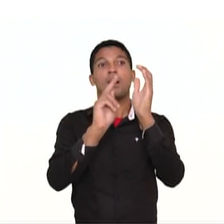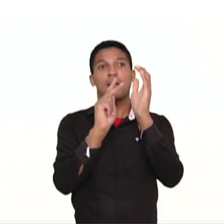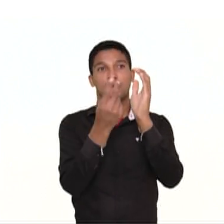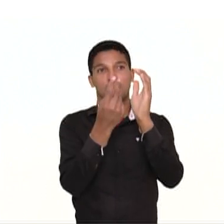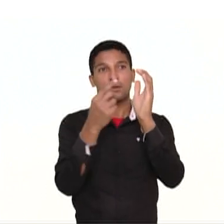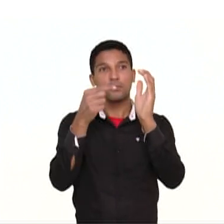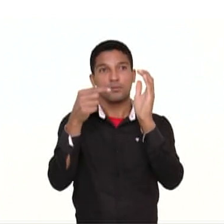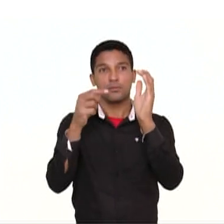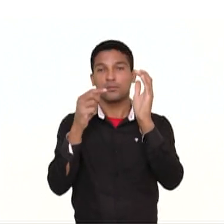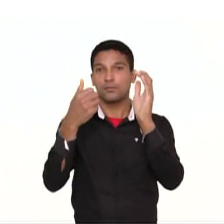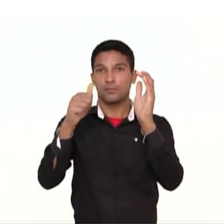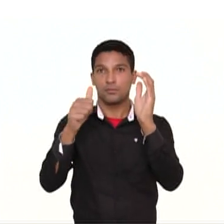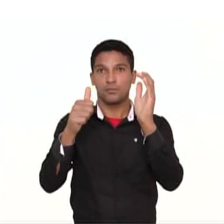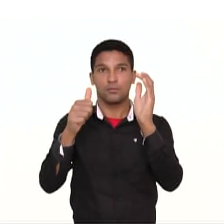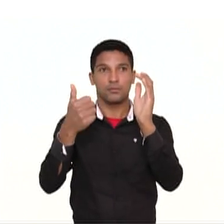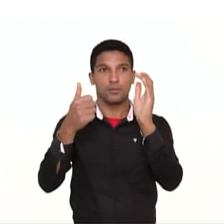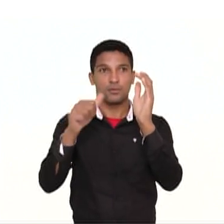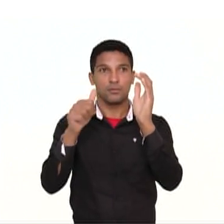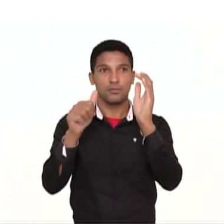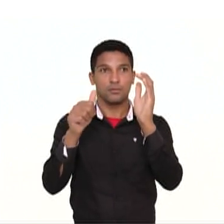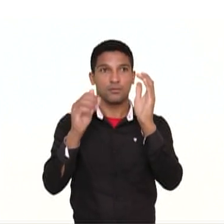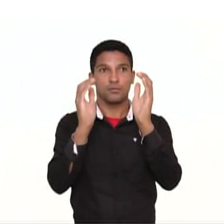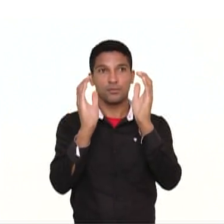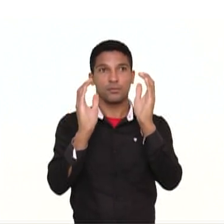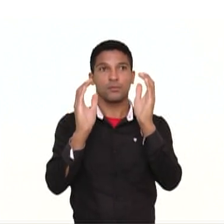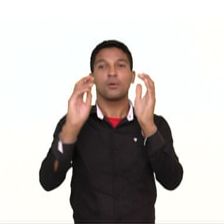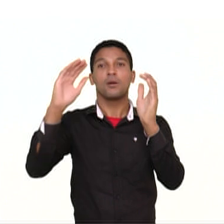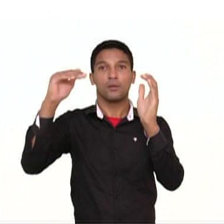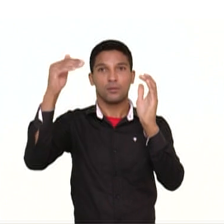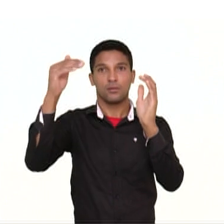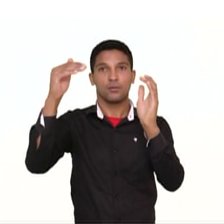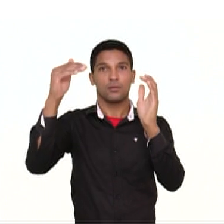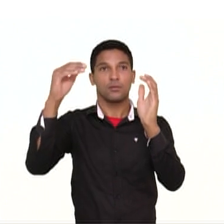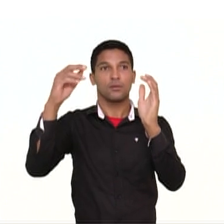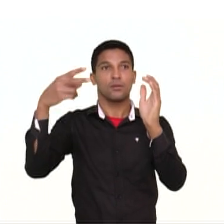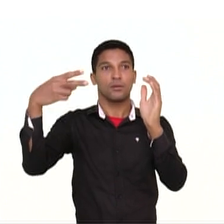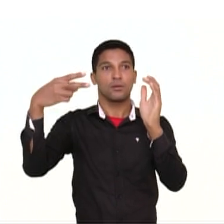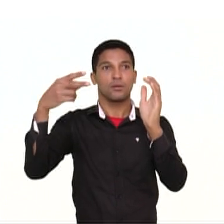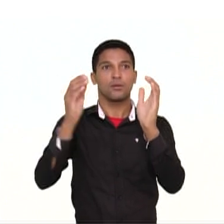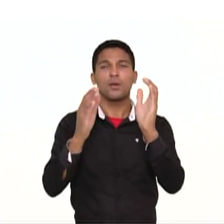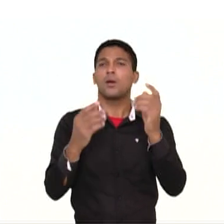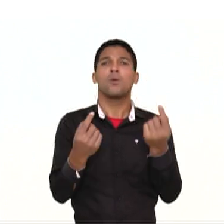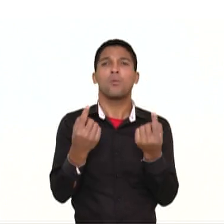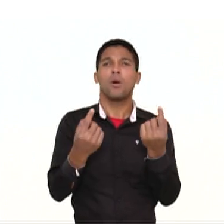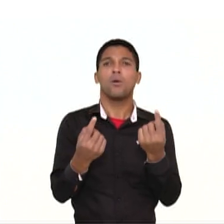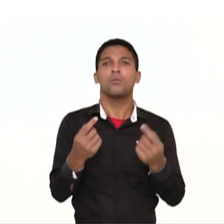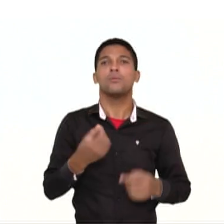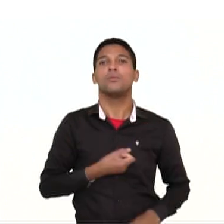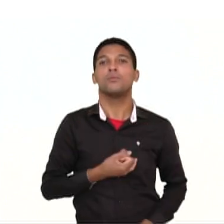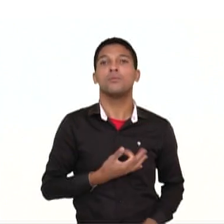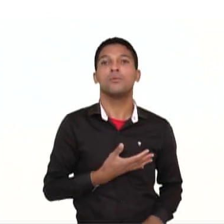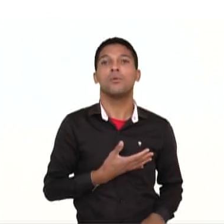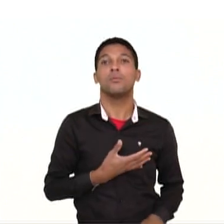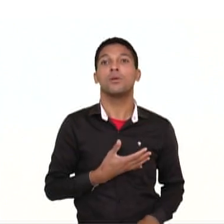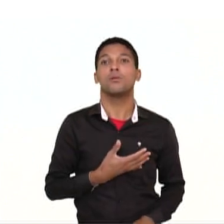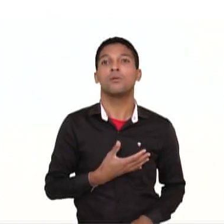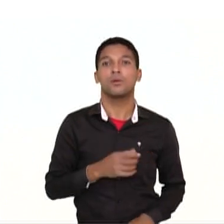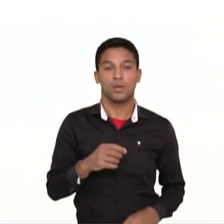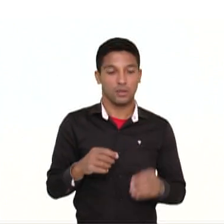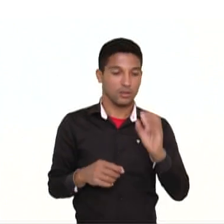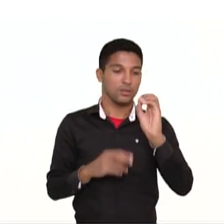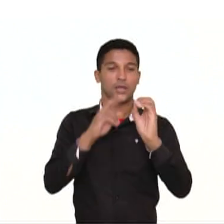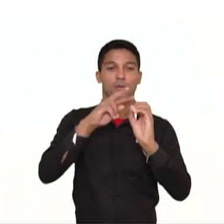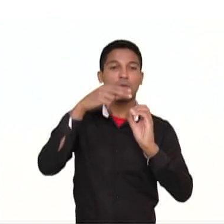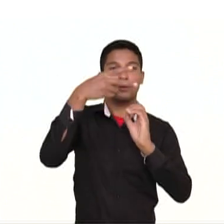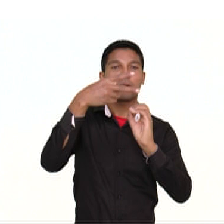quadrada, né? Ou só me perguntar o seguinte, veja, que número ao quadrado dá zero? Só existe um número que ao quadrado dá zero. É o próprio zero, zero ao